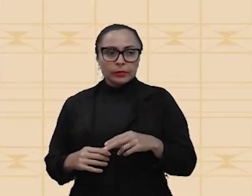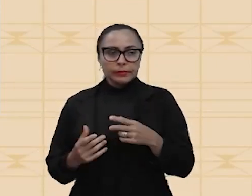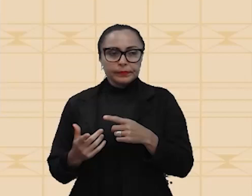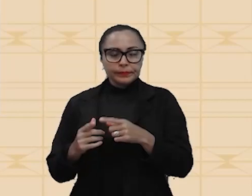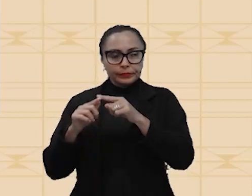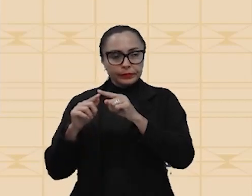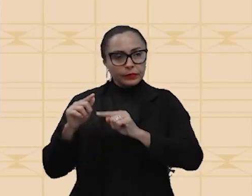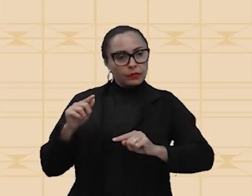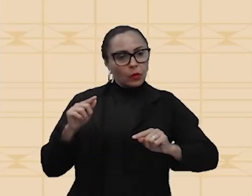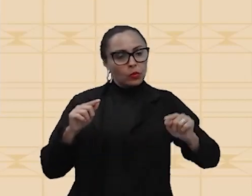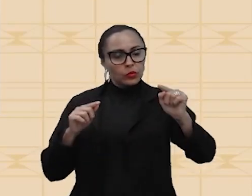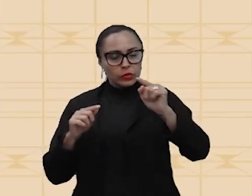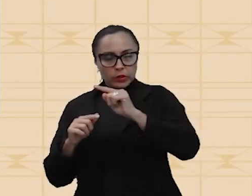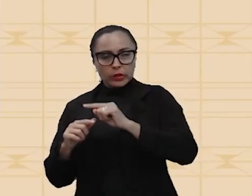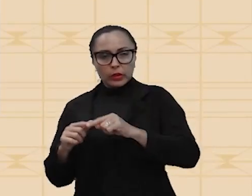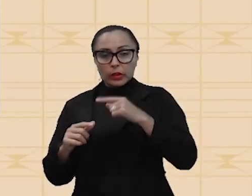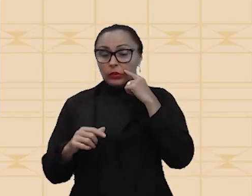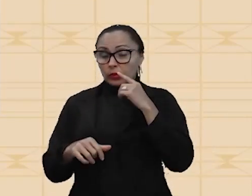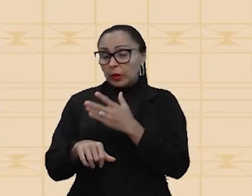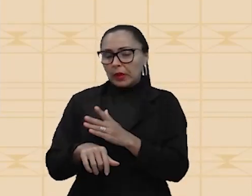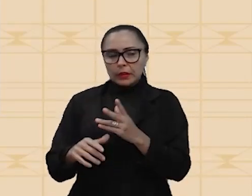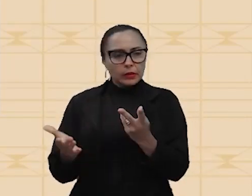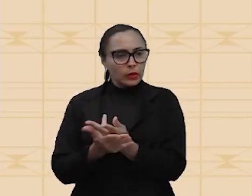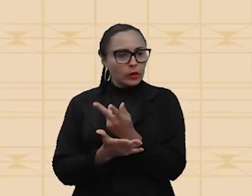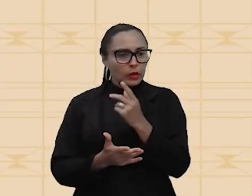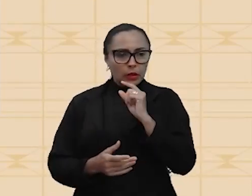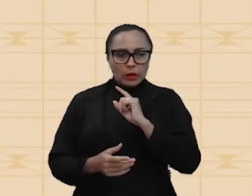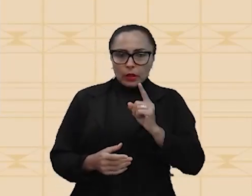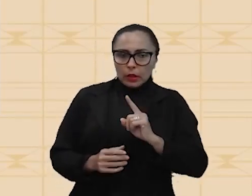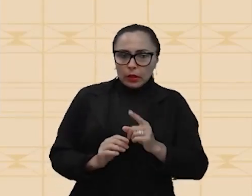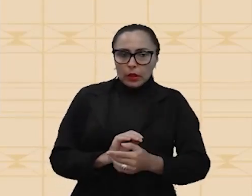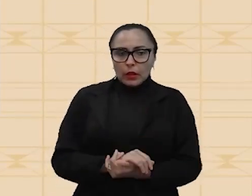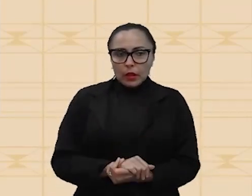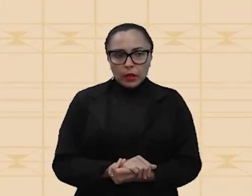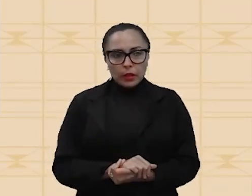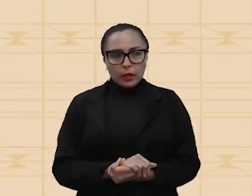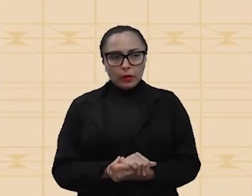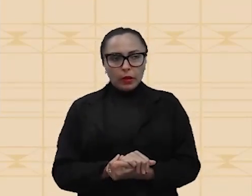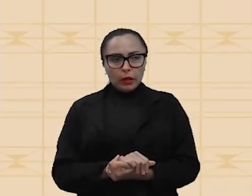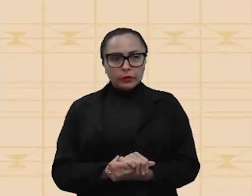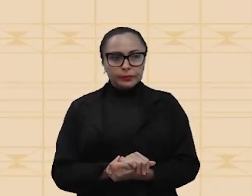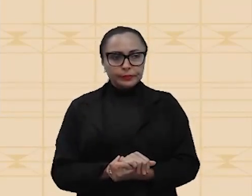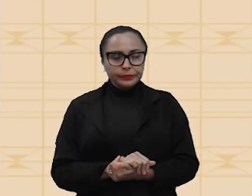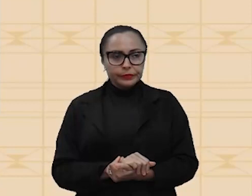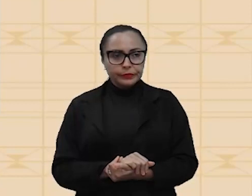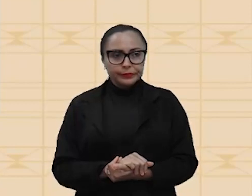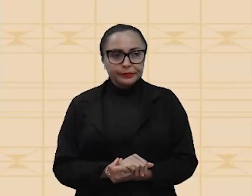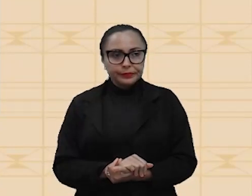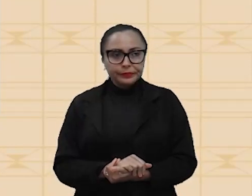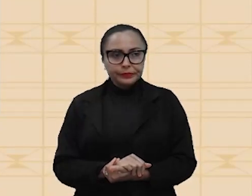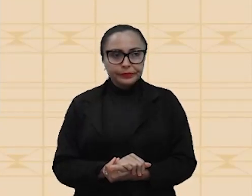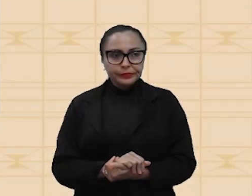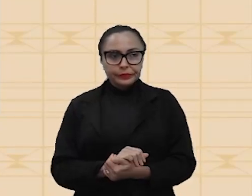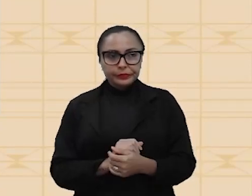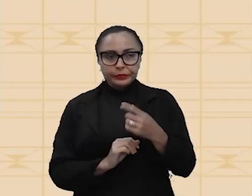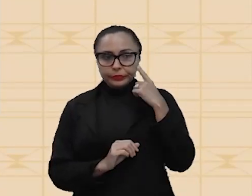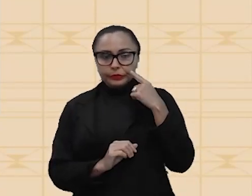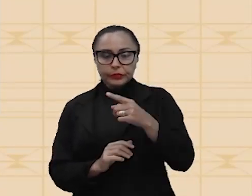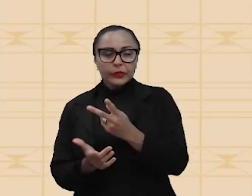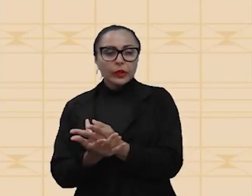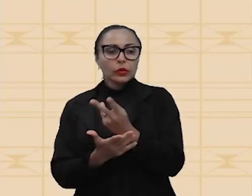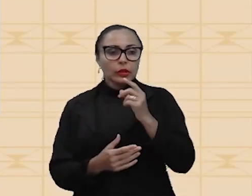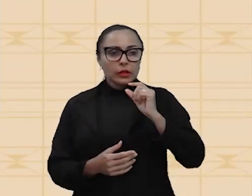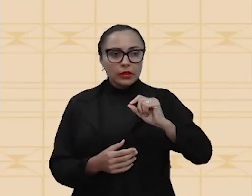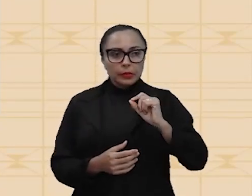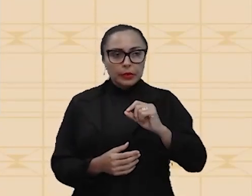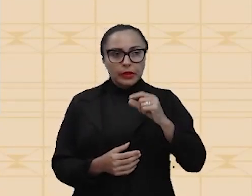sabe que isso na prática não acontece, né, Mequetrefe? Você sabe que isso aí é negócio de sonho, Mequetrefe. O que vai acontecer é que todo gerador